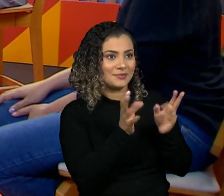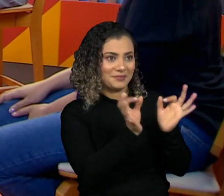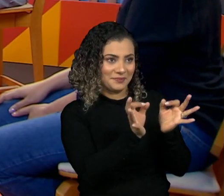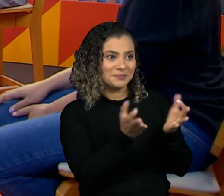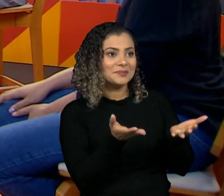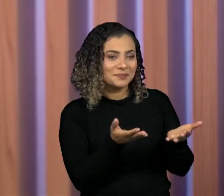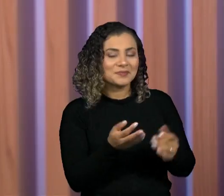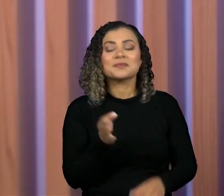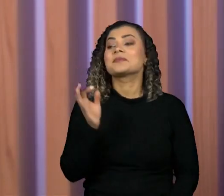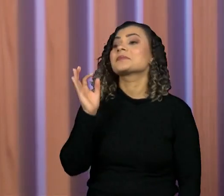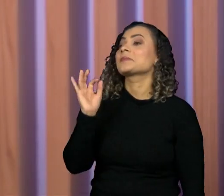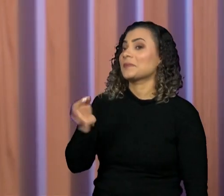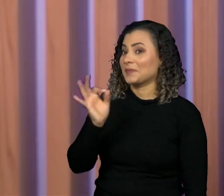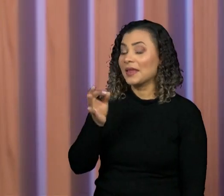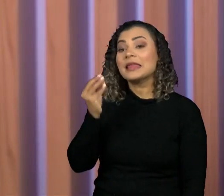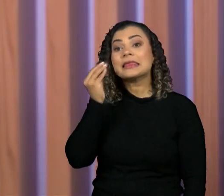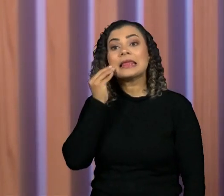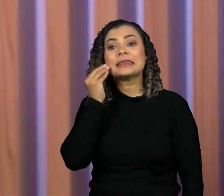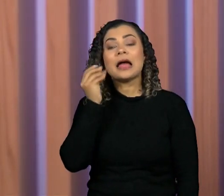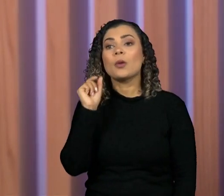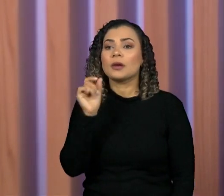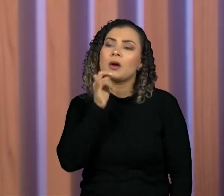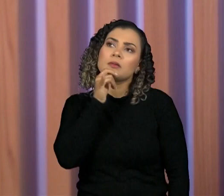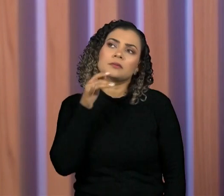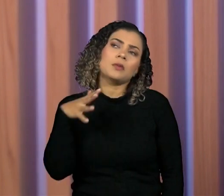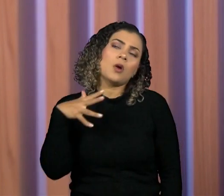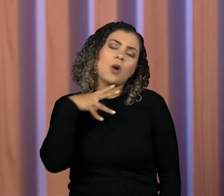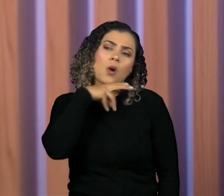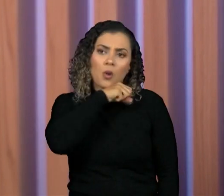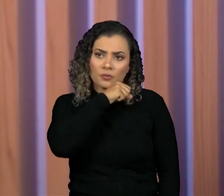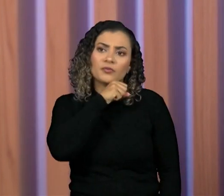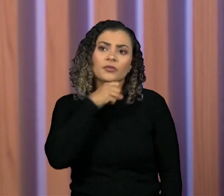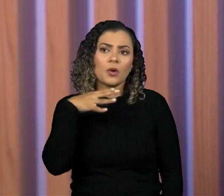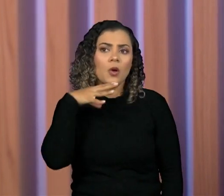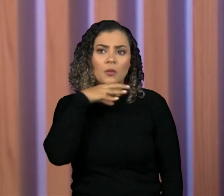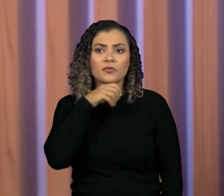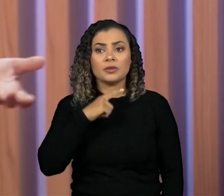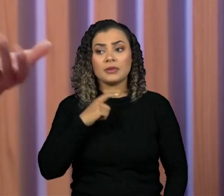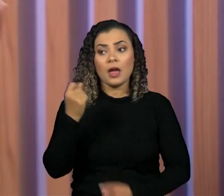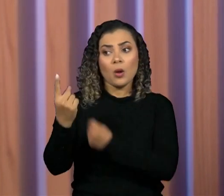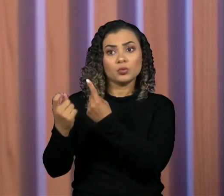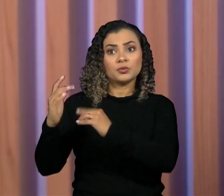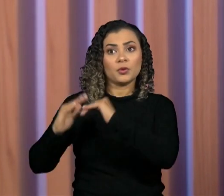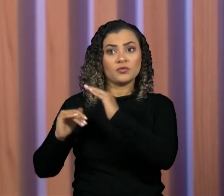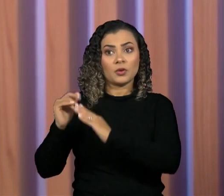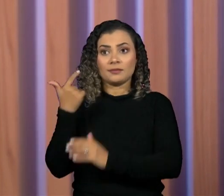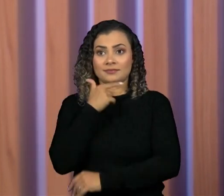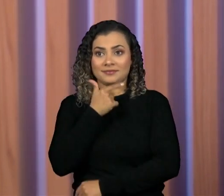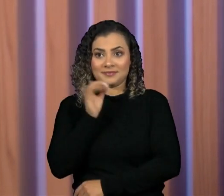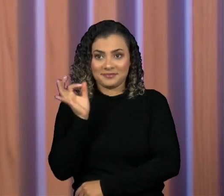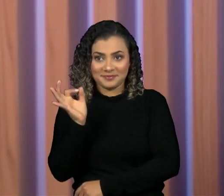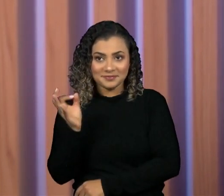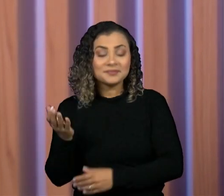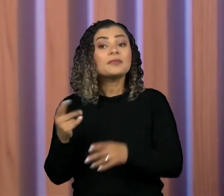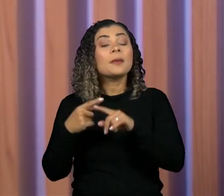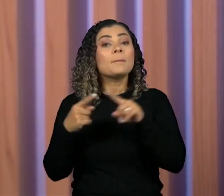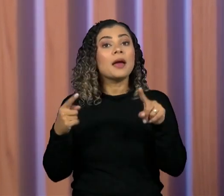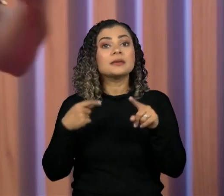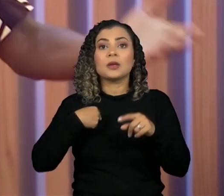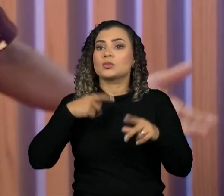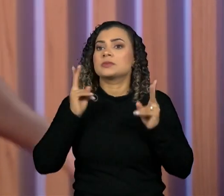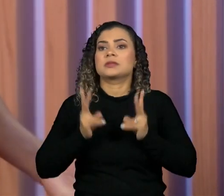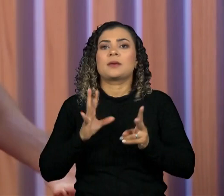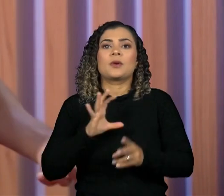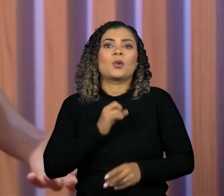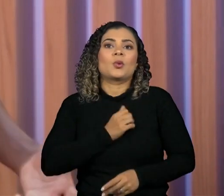aí, é tentar achar... Lógico, você tem os humoristas, por exemplo, eu sempre gostei